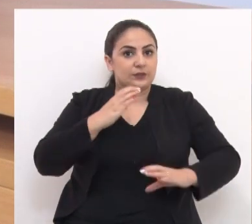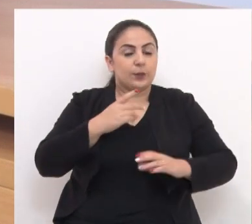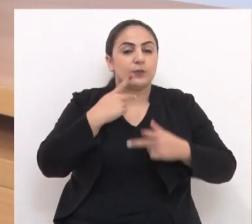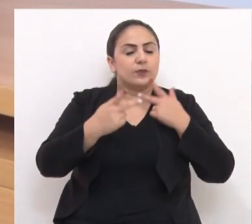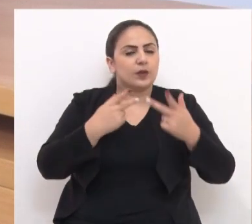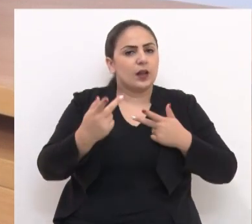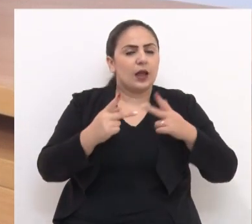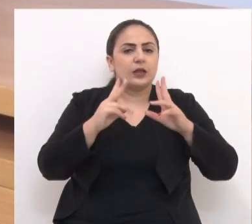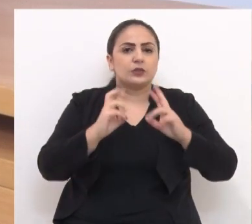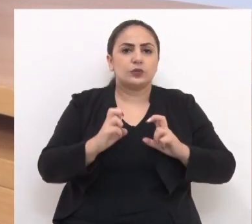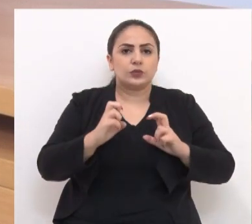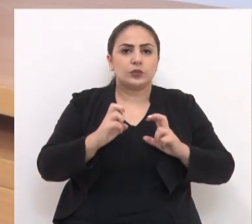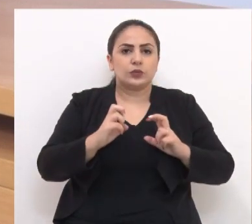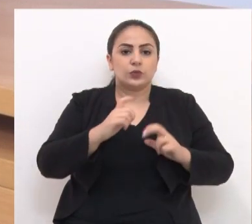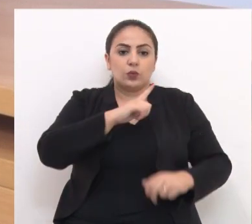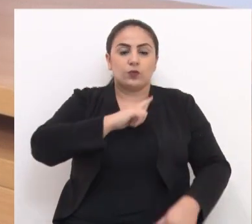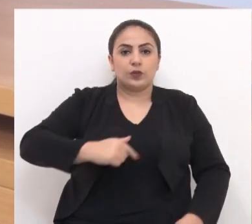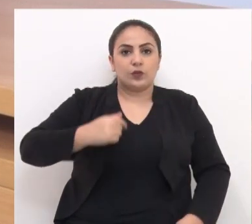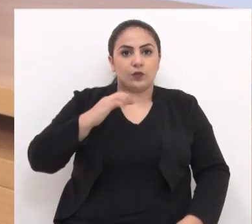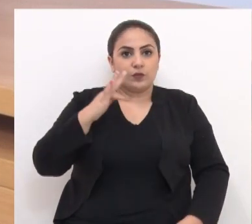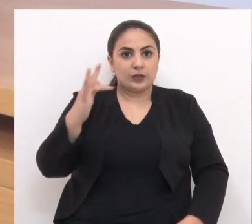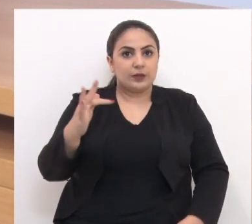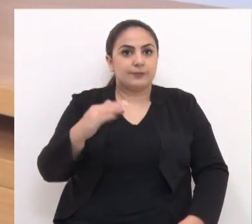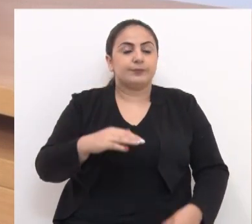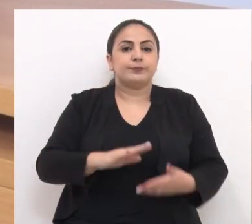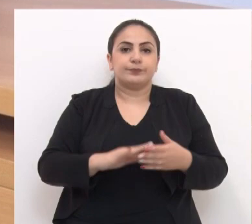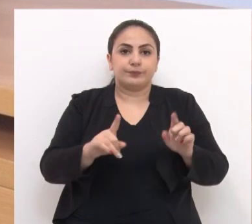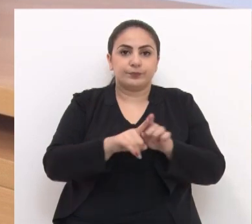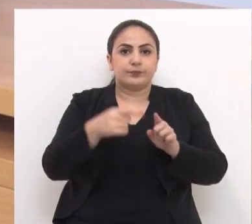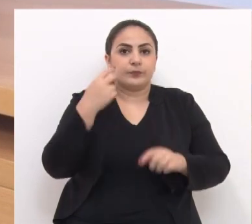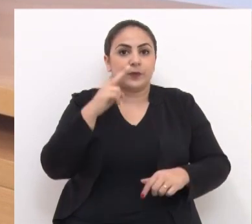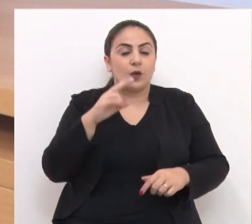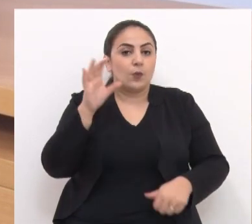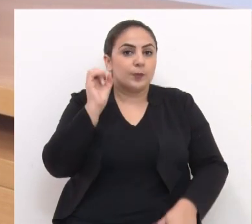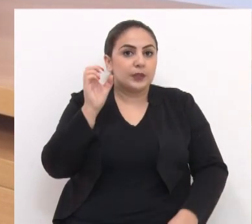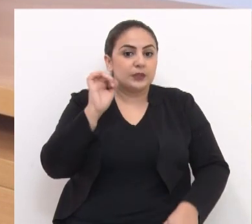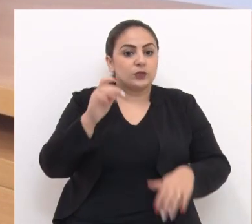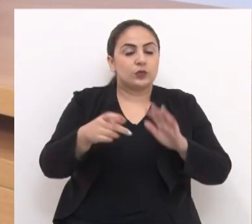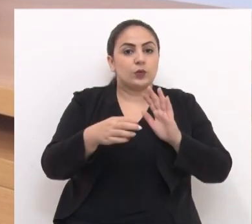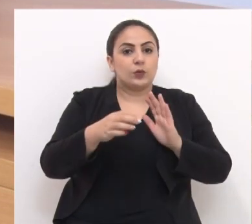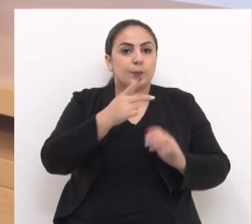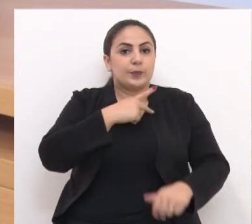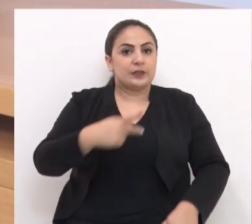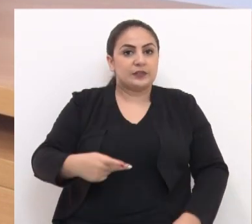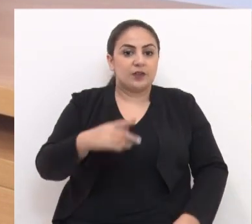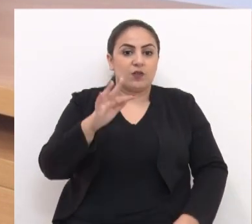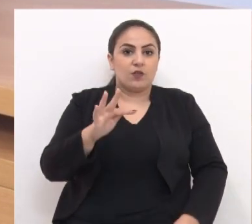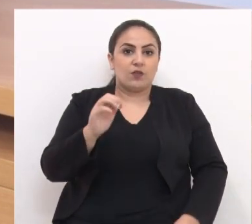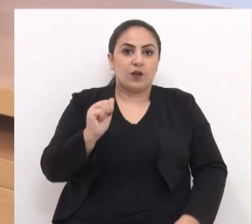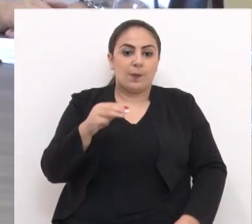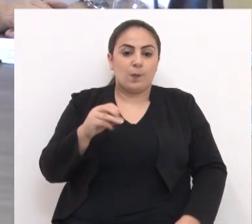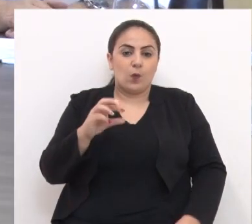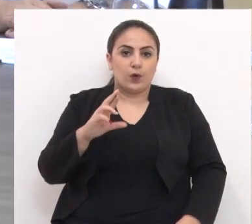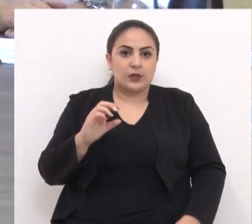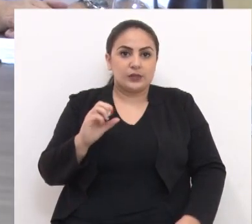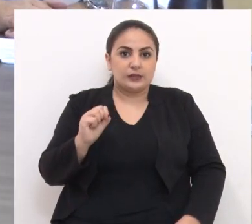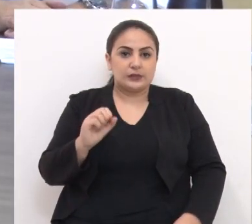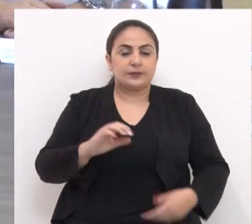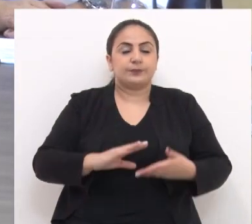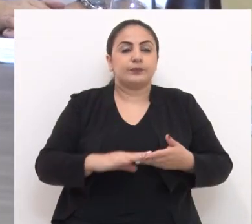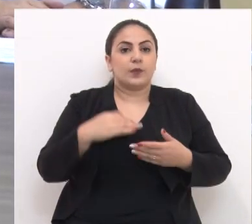Civil para questioná-lo sobre a decisão do governo federal. Também ouvimos a opinião do presidente da FAMORS.